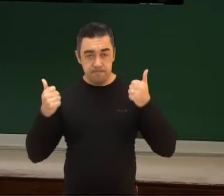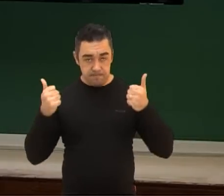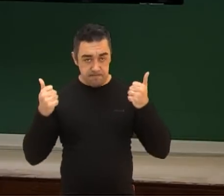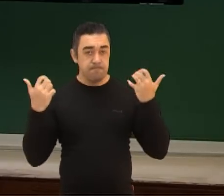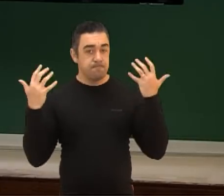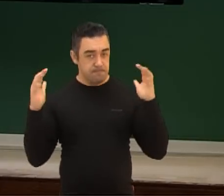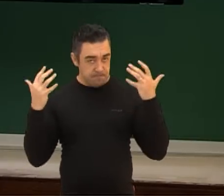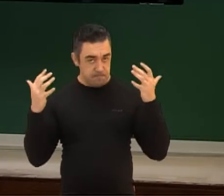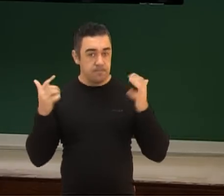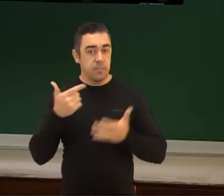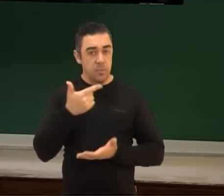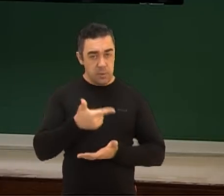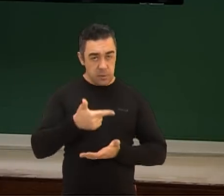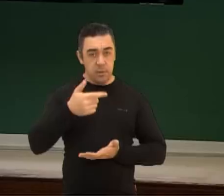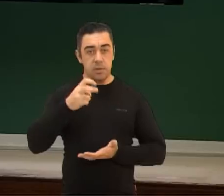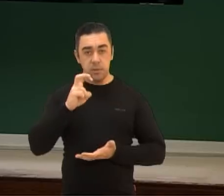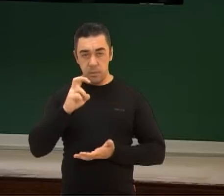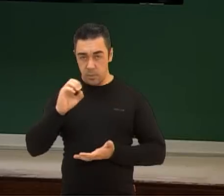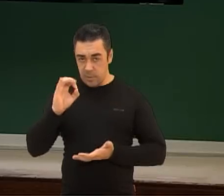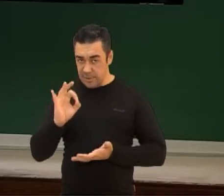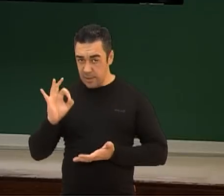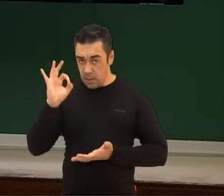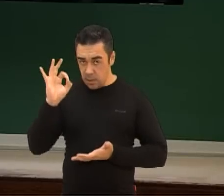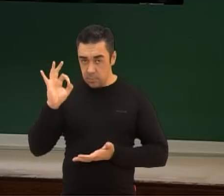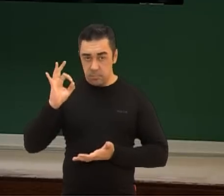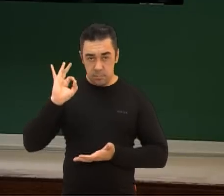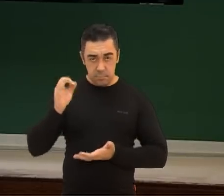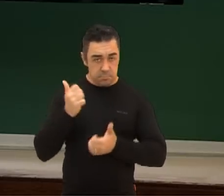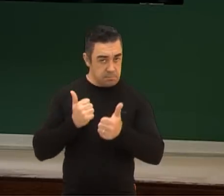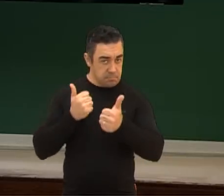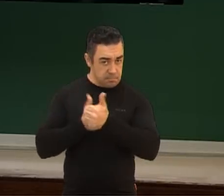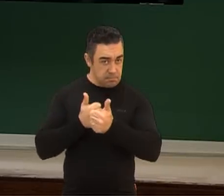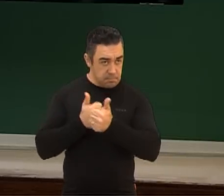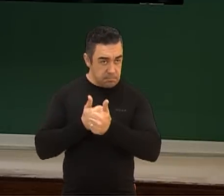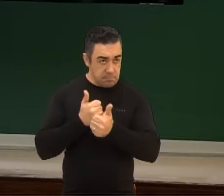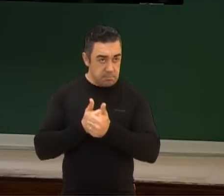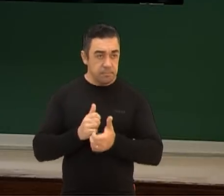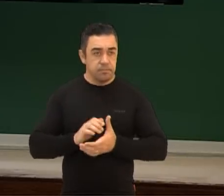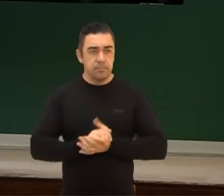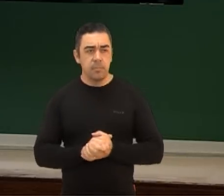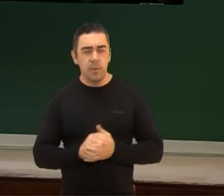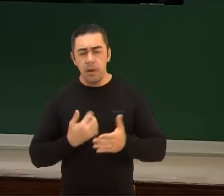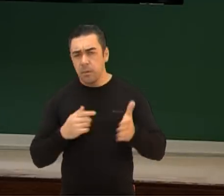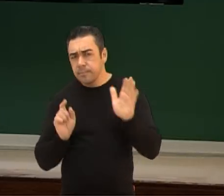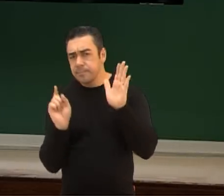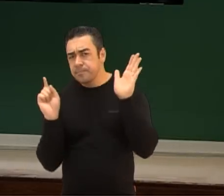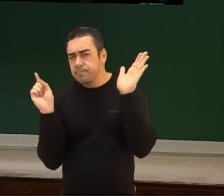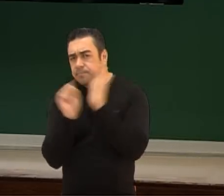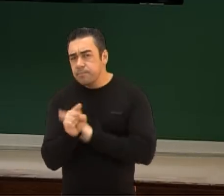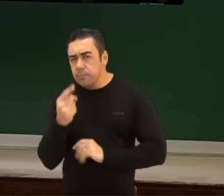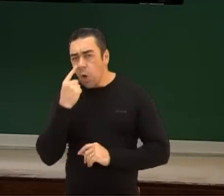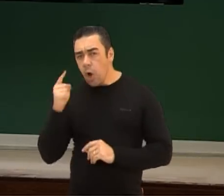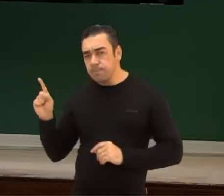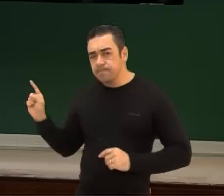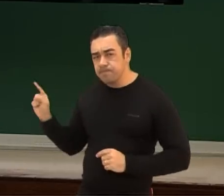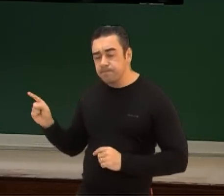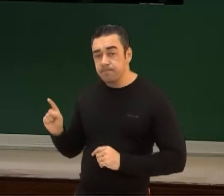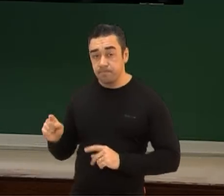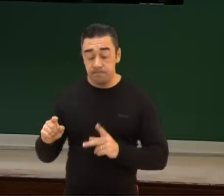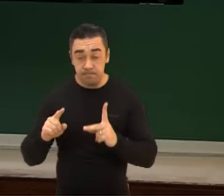É isso aí, é o 250 graus que mais se aproximou aqui. Vejamos este